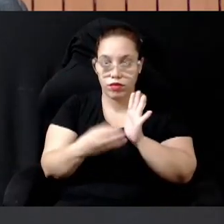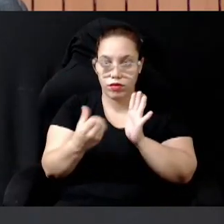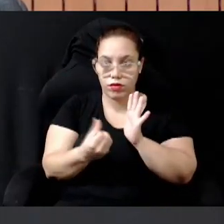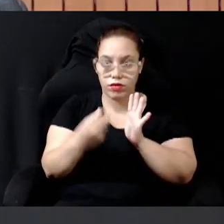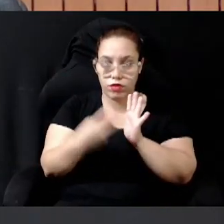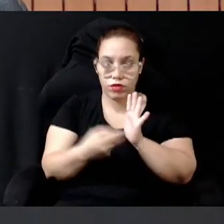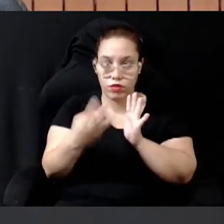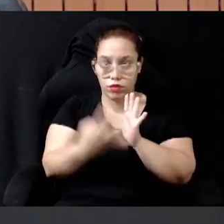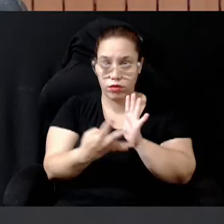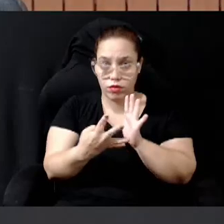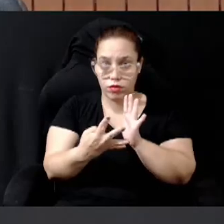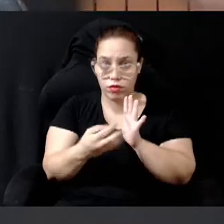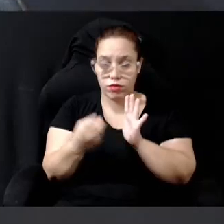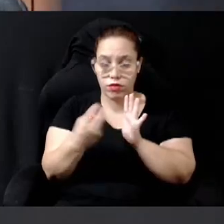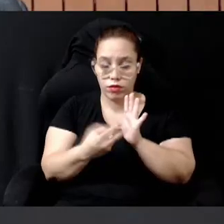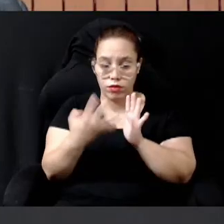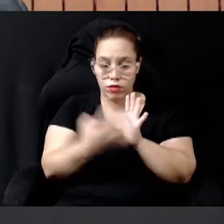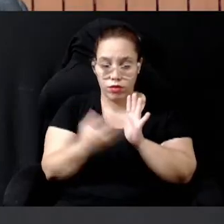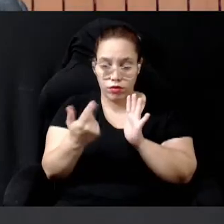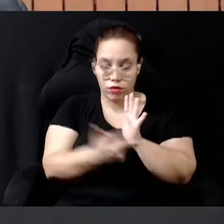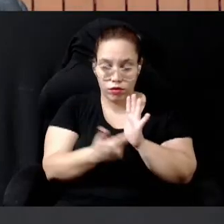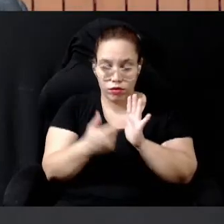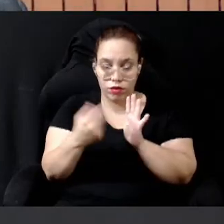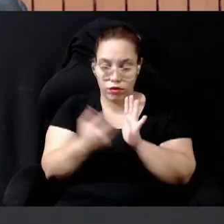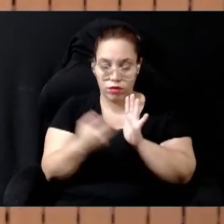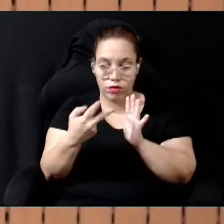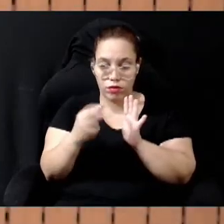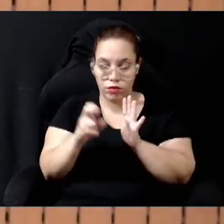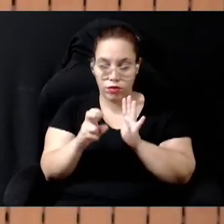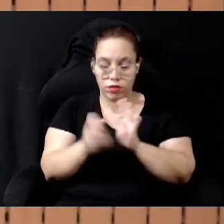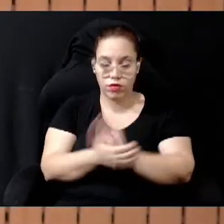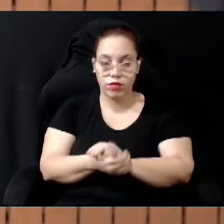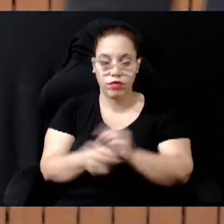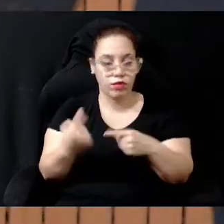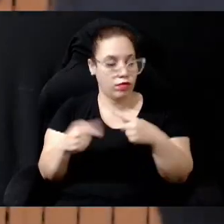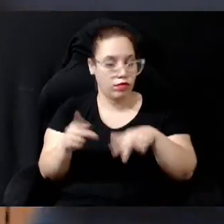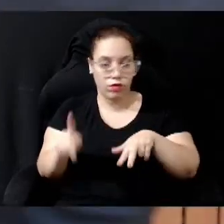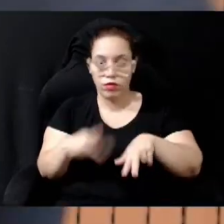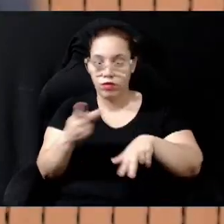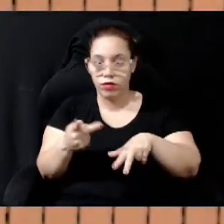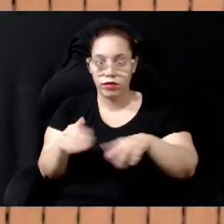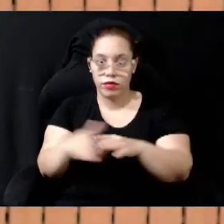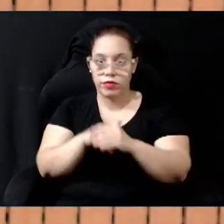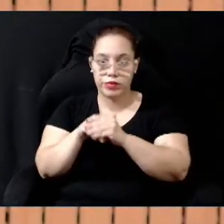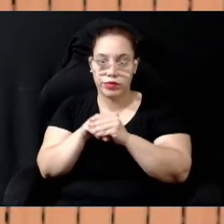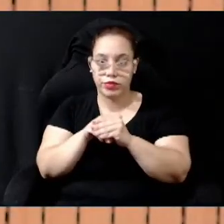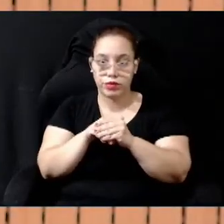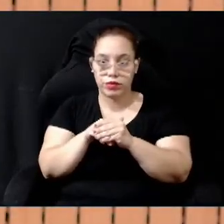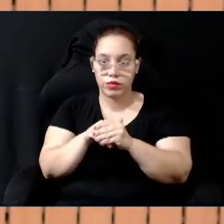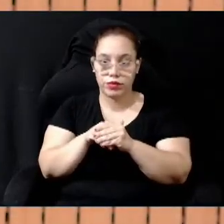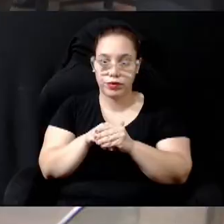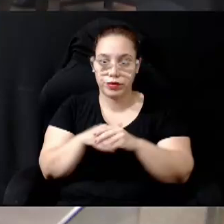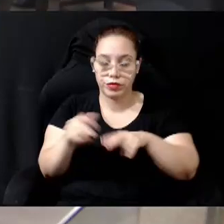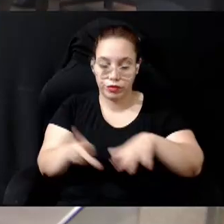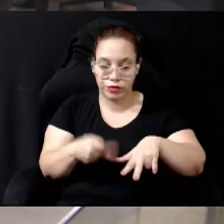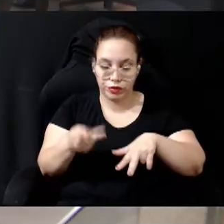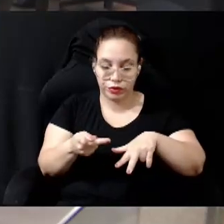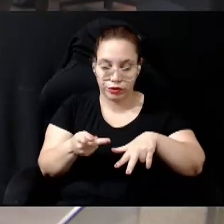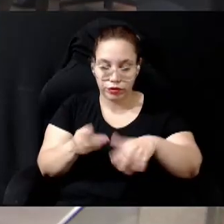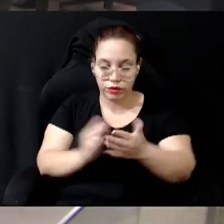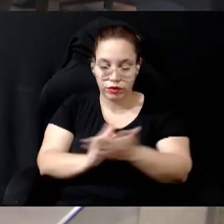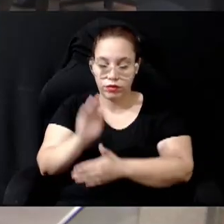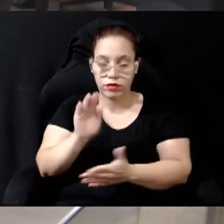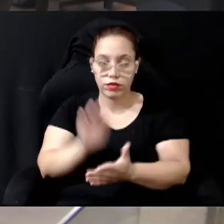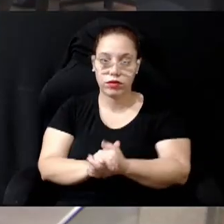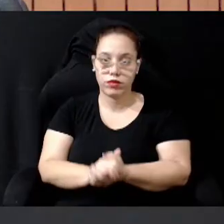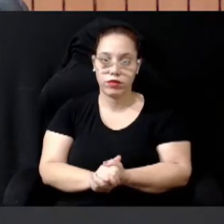processo 242.225. Em discussão, não havendo vereador a discutir, em votação. Vereadores favoráveis permaneçam como estão.